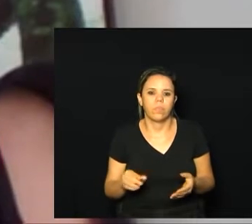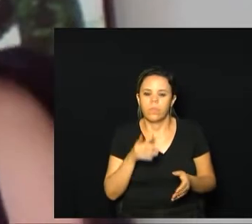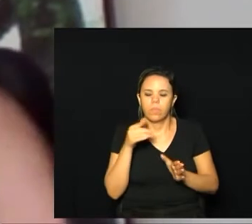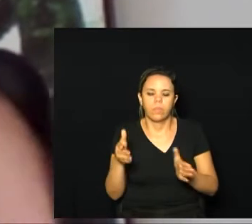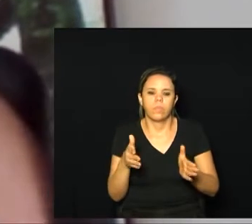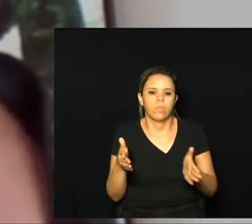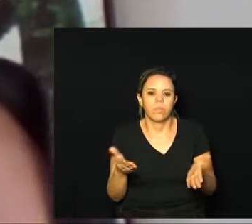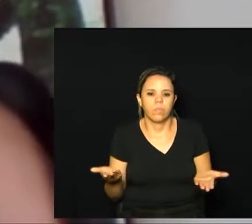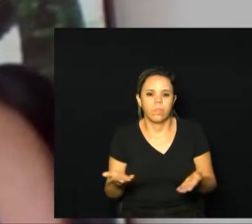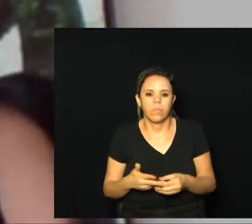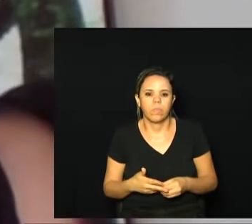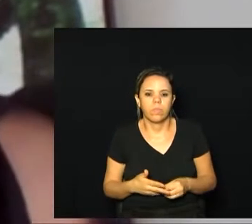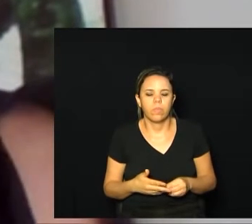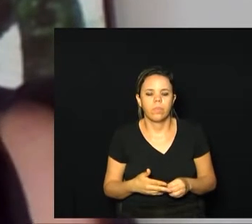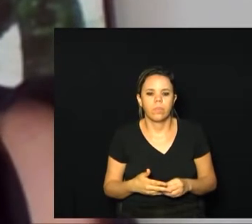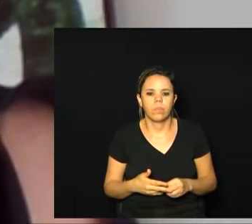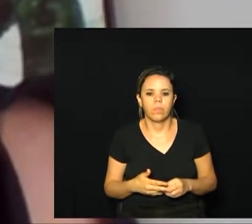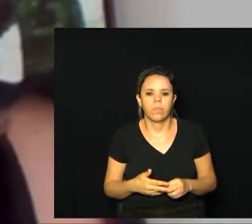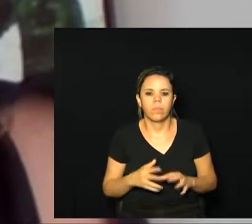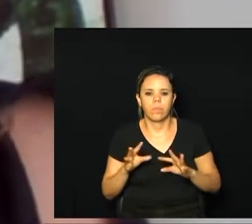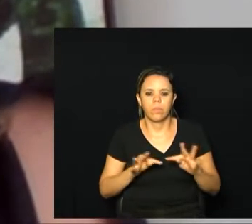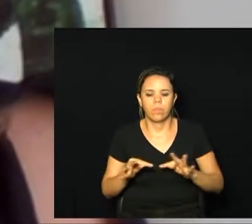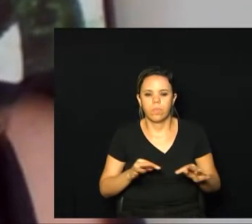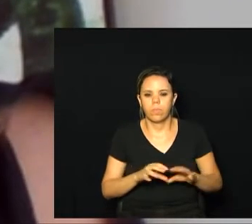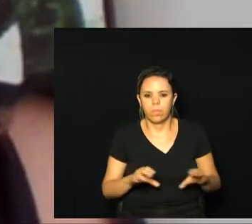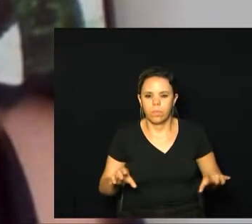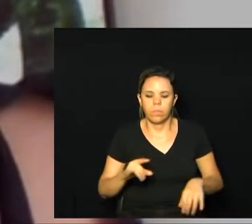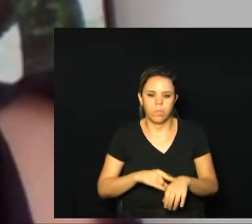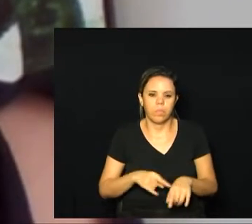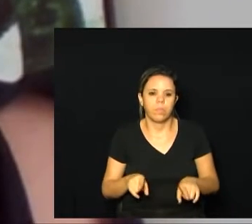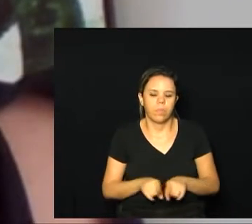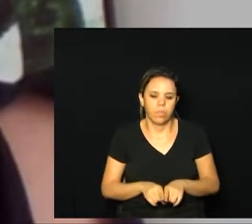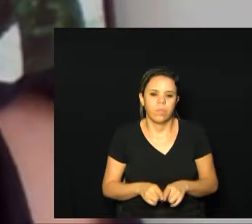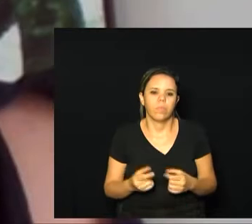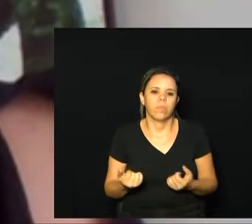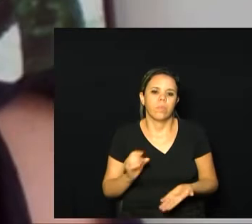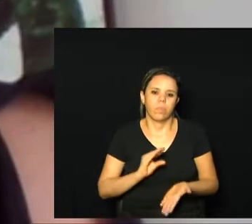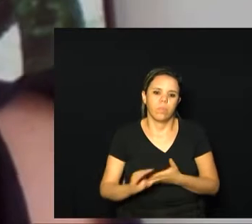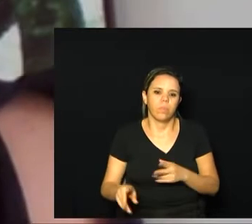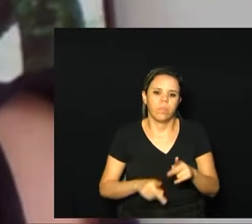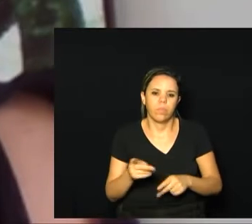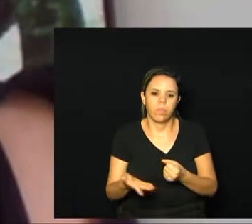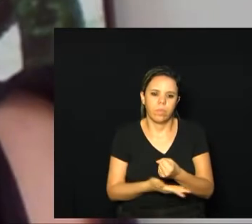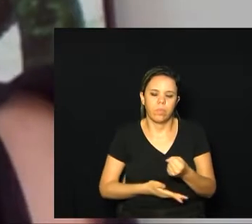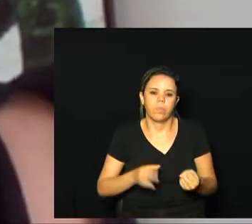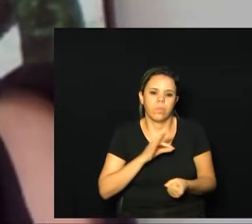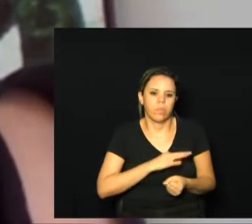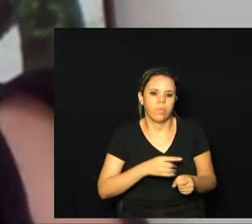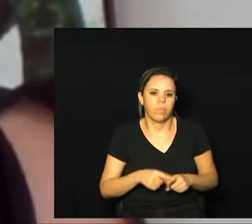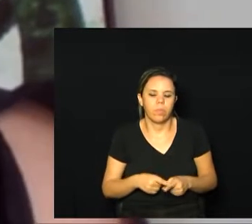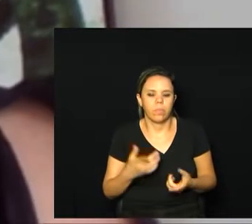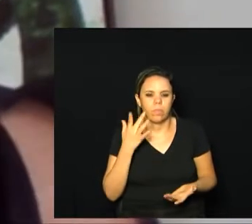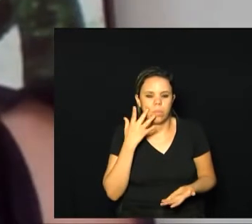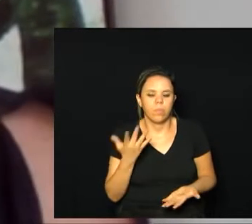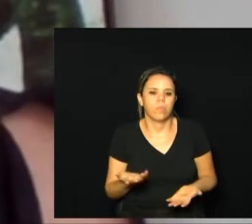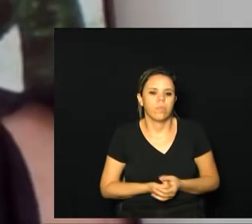hídricos. Então, agora se passou para a questão do saneamento, a questão do subsídio para a população de baixa renda. Então, acho que,